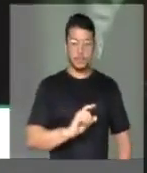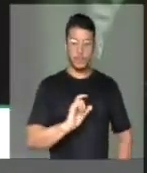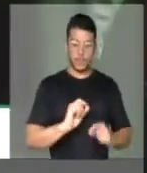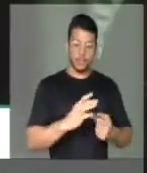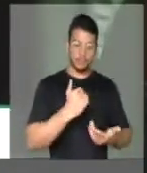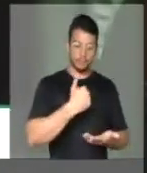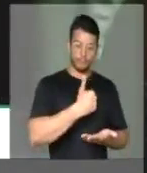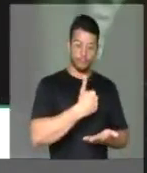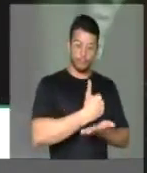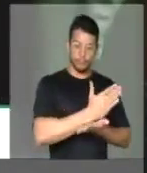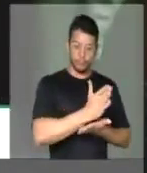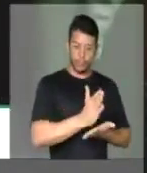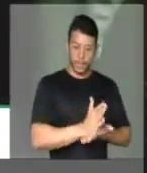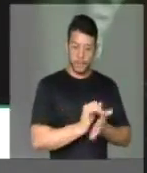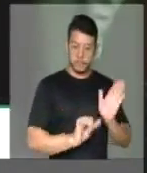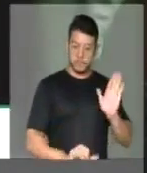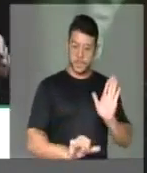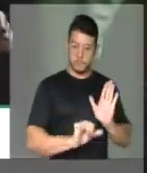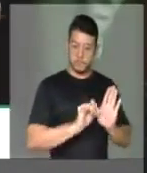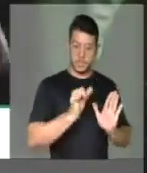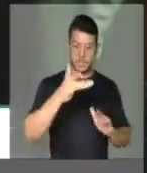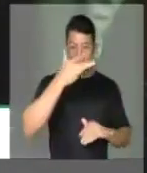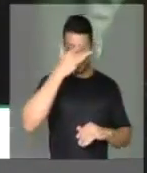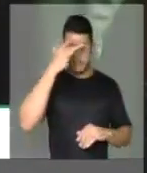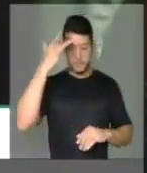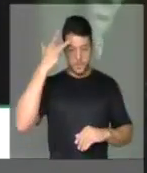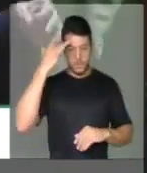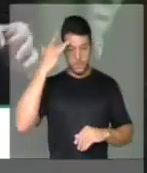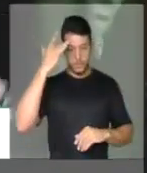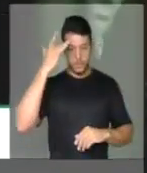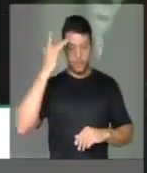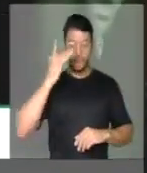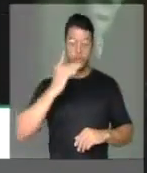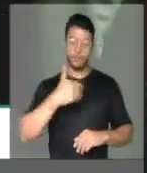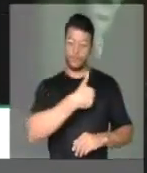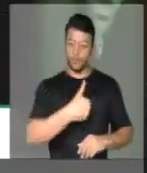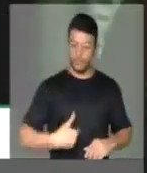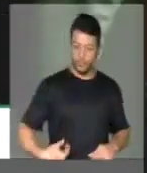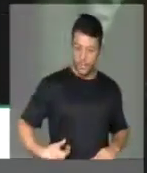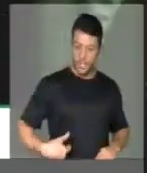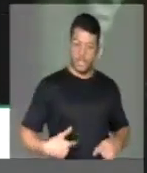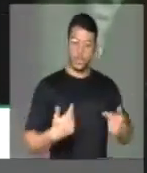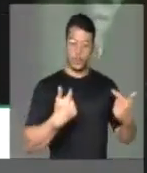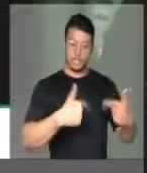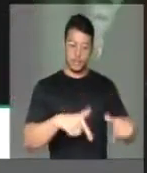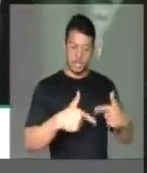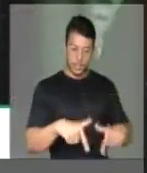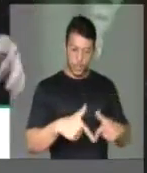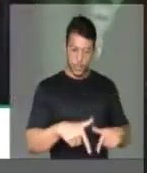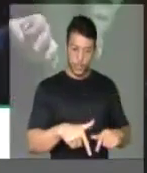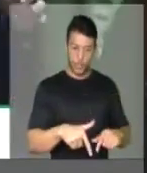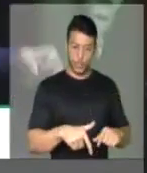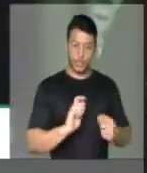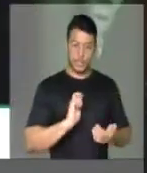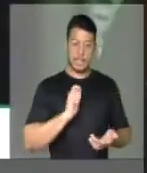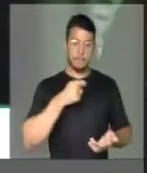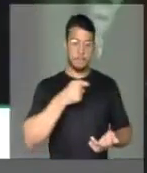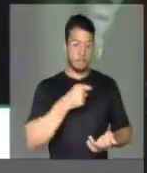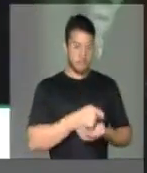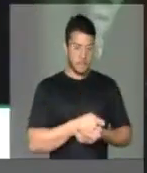onde trabalhadores empregadores e governo tem que garantir o pagamento da previdência de